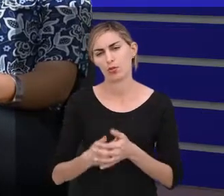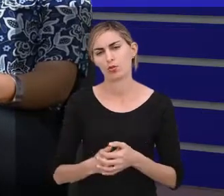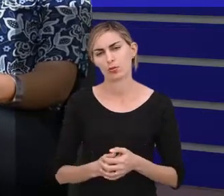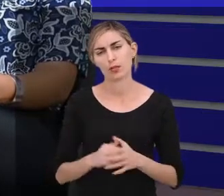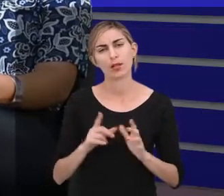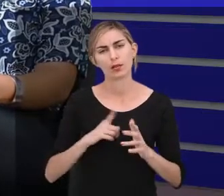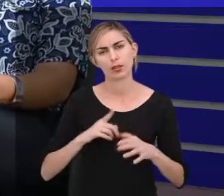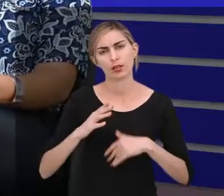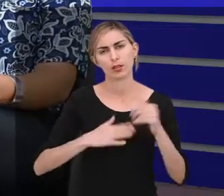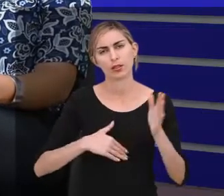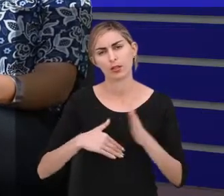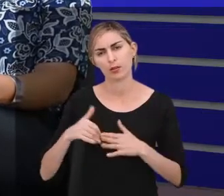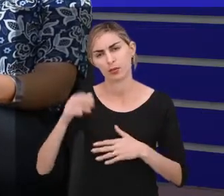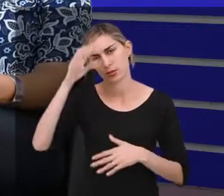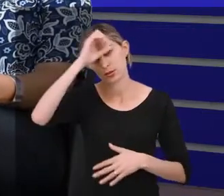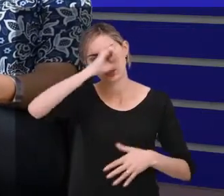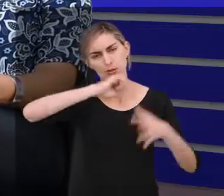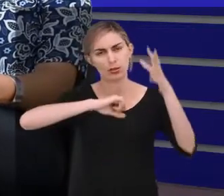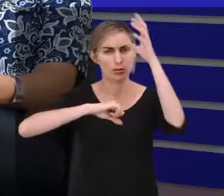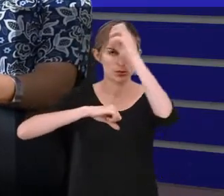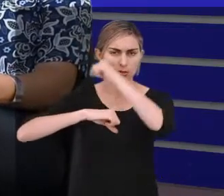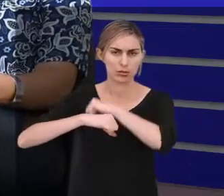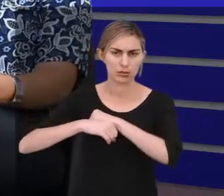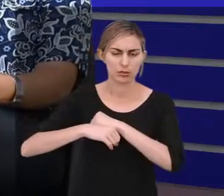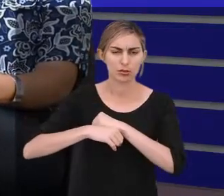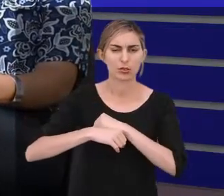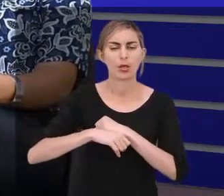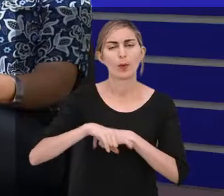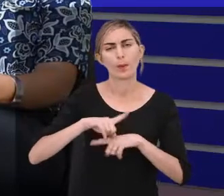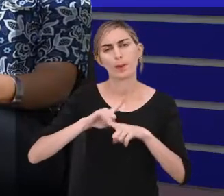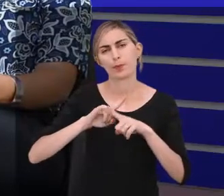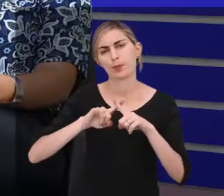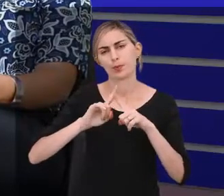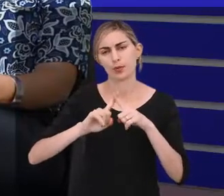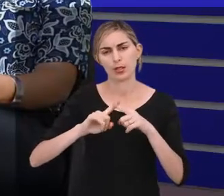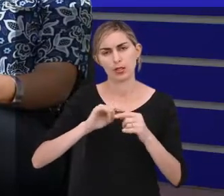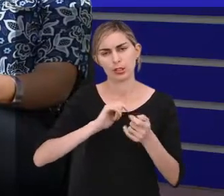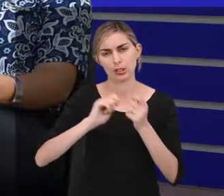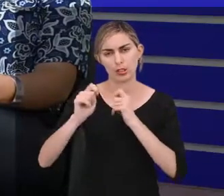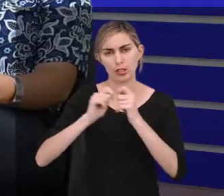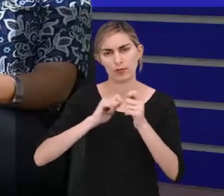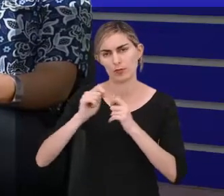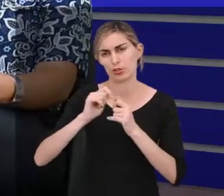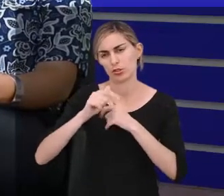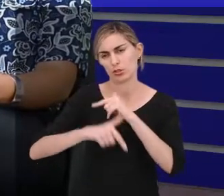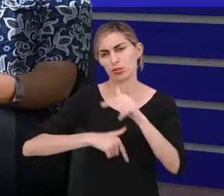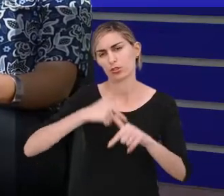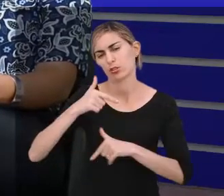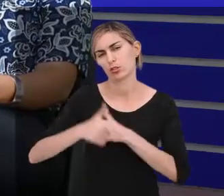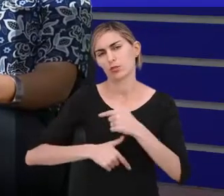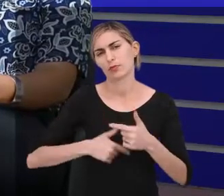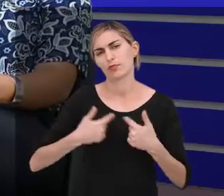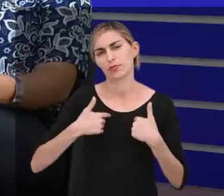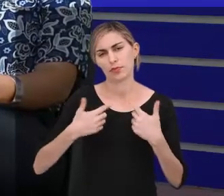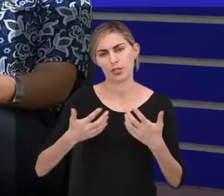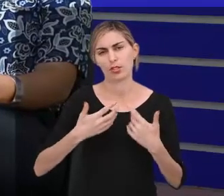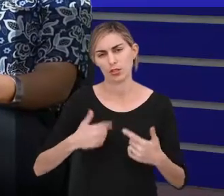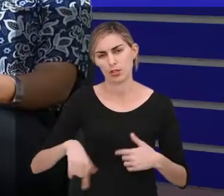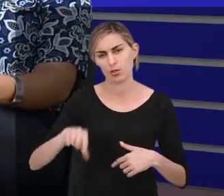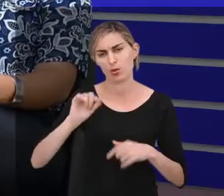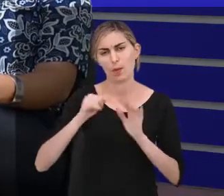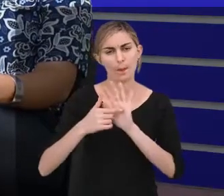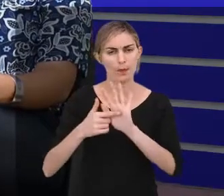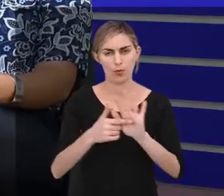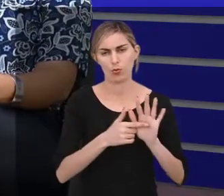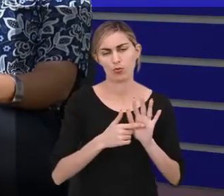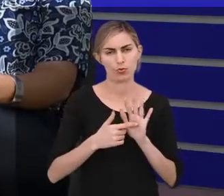tem essa capacidade de aprendizado, né? Porque as entrevistas de emprego, elas querem uma pequena amostra